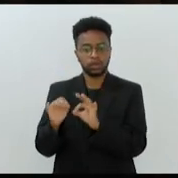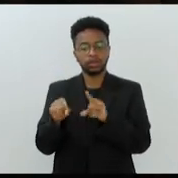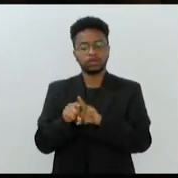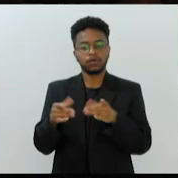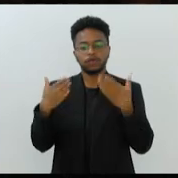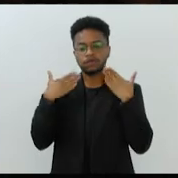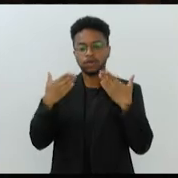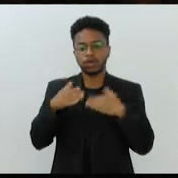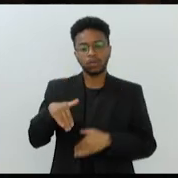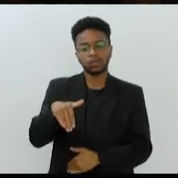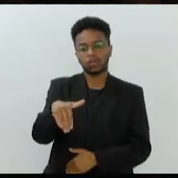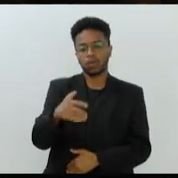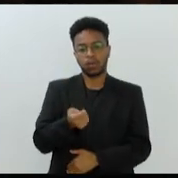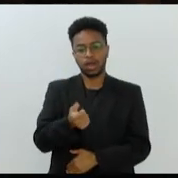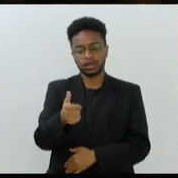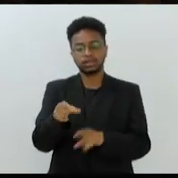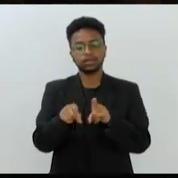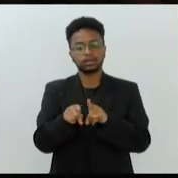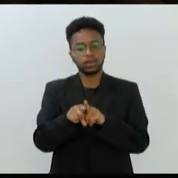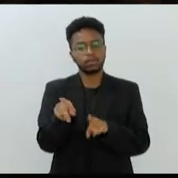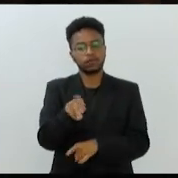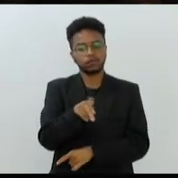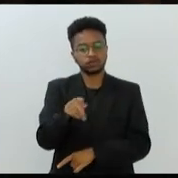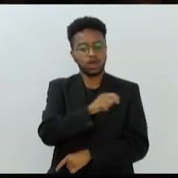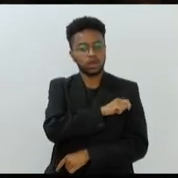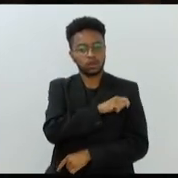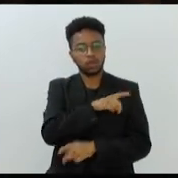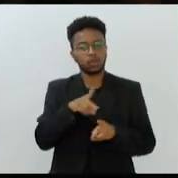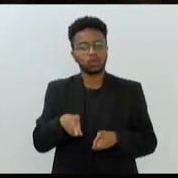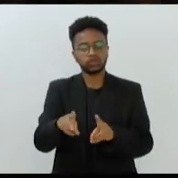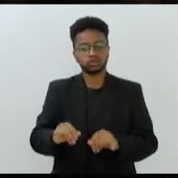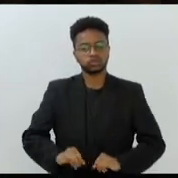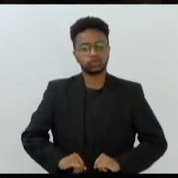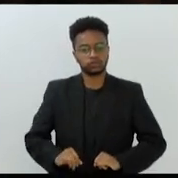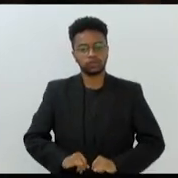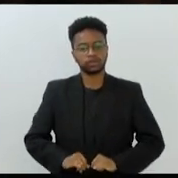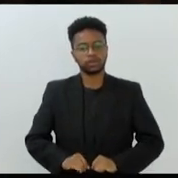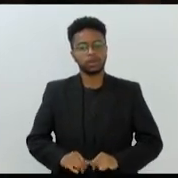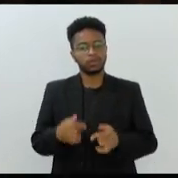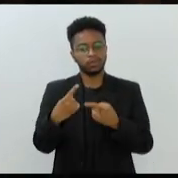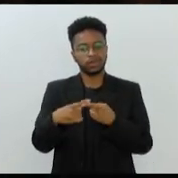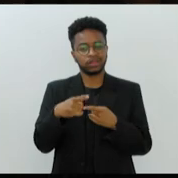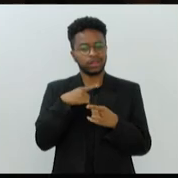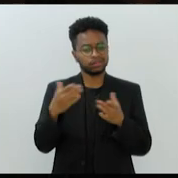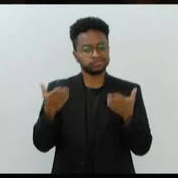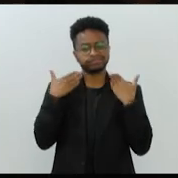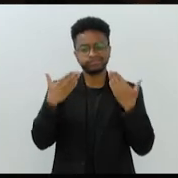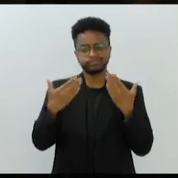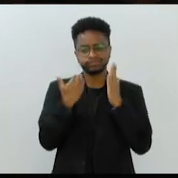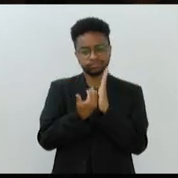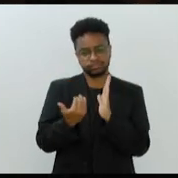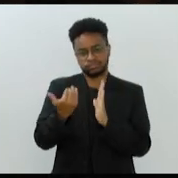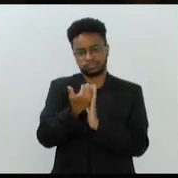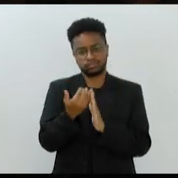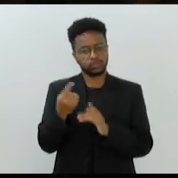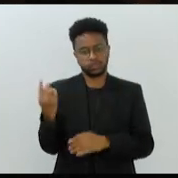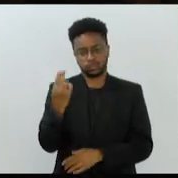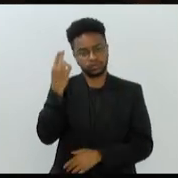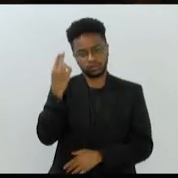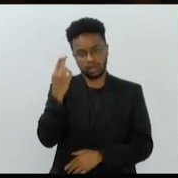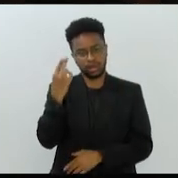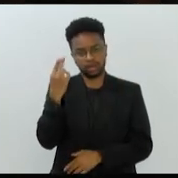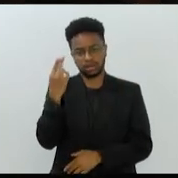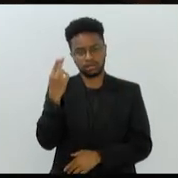e os alunos continuam sofrendo com o que são verdadeiras saunas de aula. Não dá mais